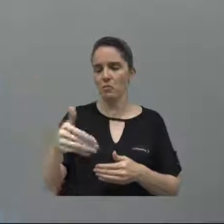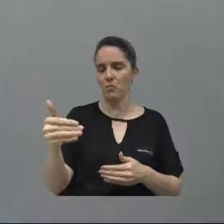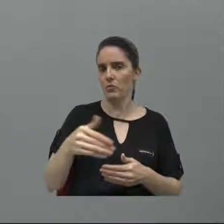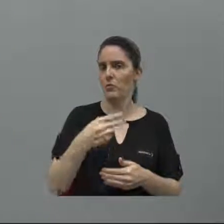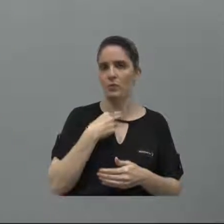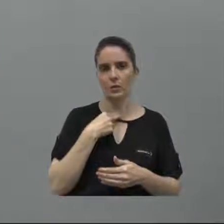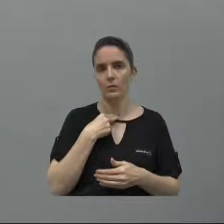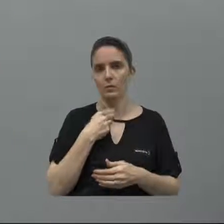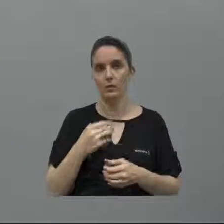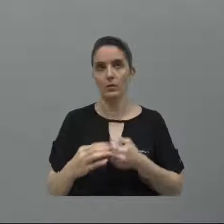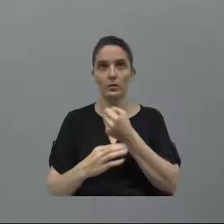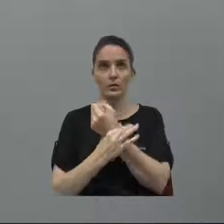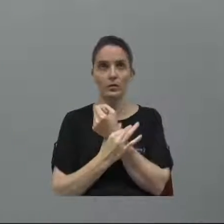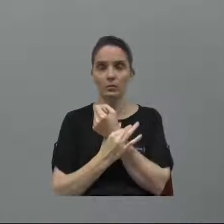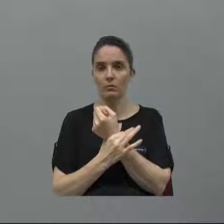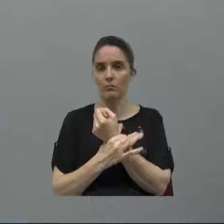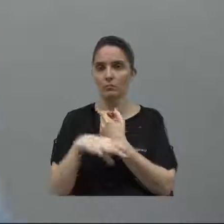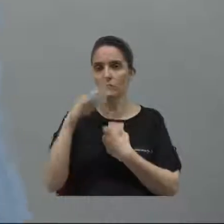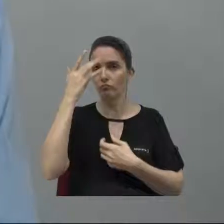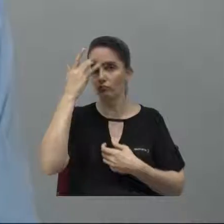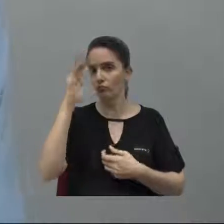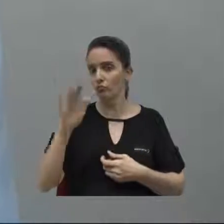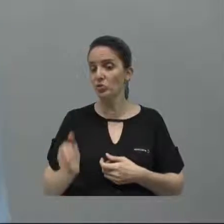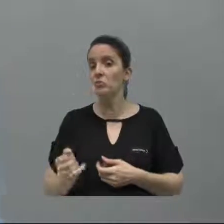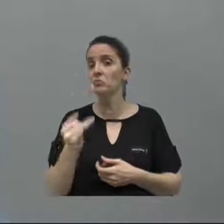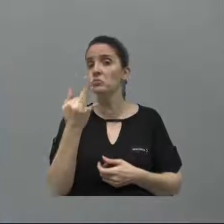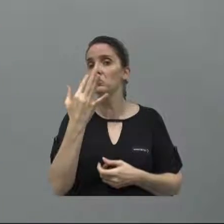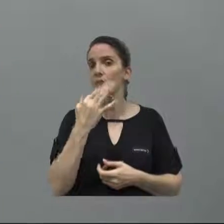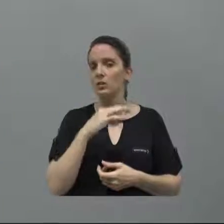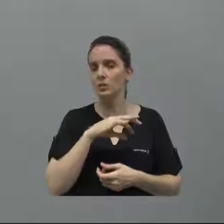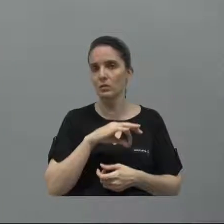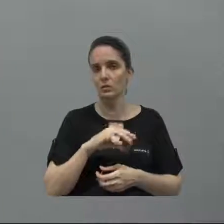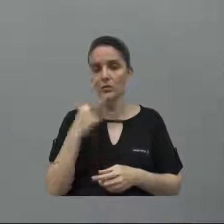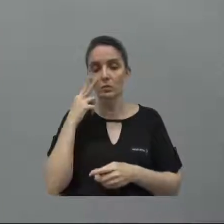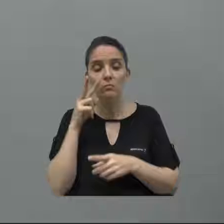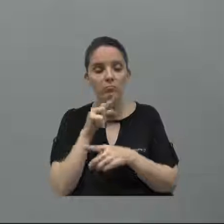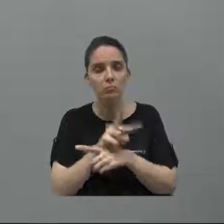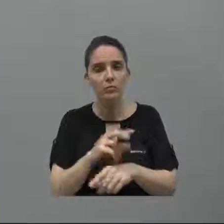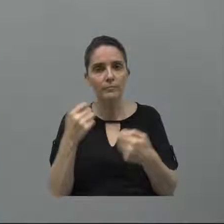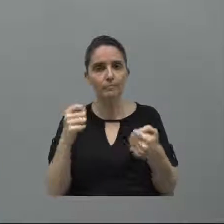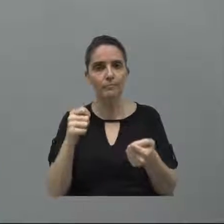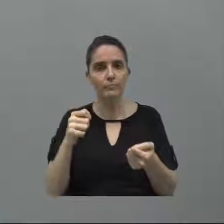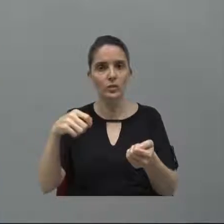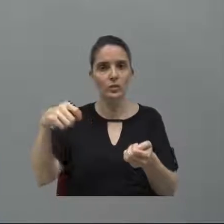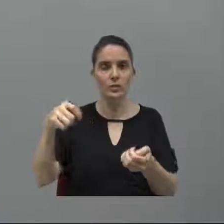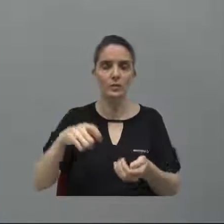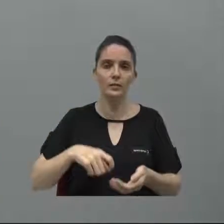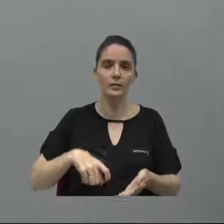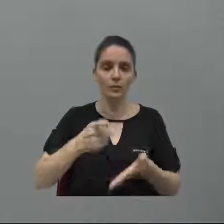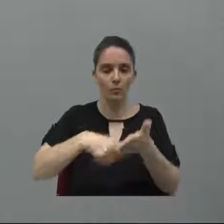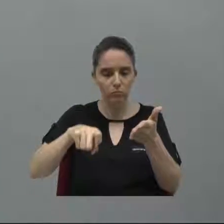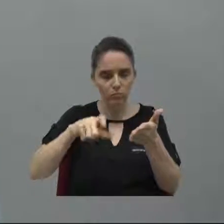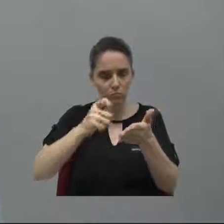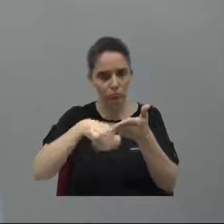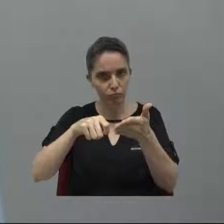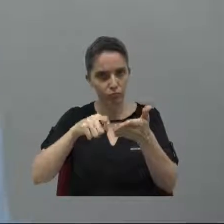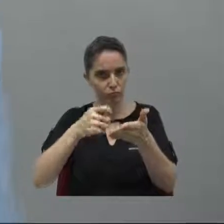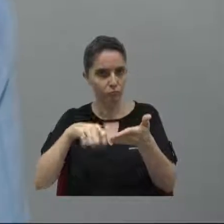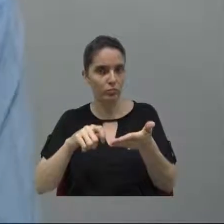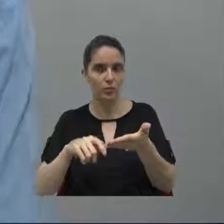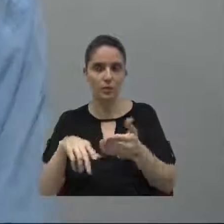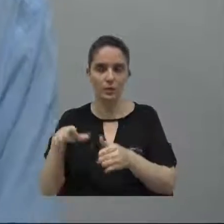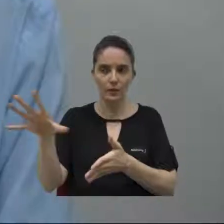Quanto à segurança, eu não sei quantos guardas municipais mais teríamos que contratar. Então, e aí tem que vir um caso, mas o requerimento